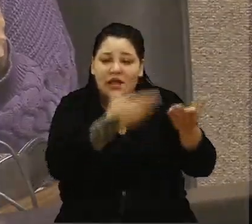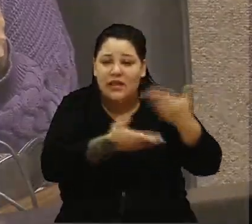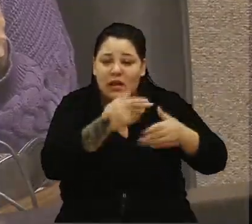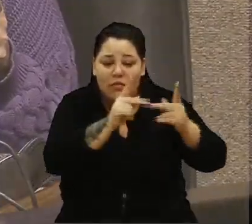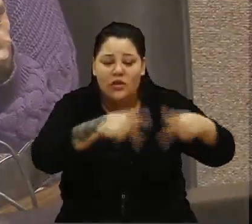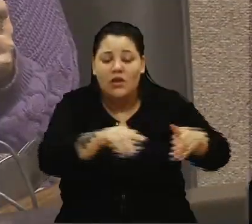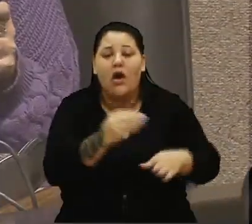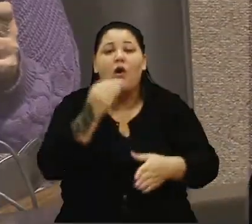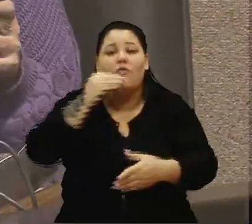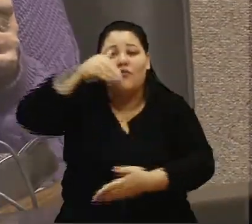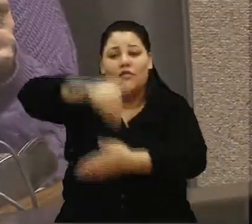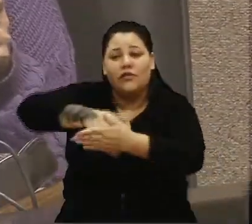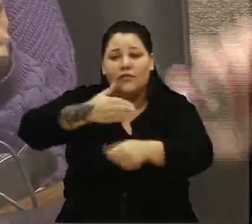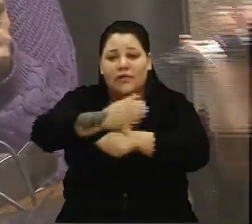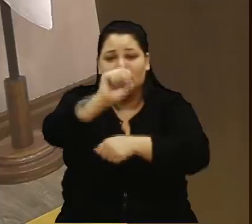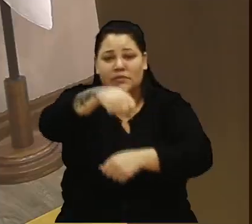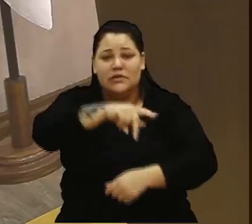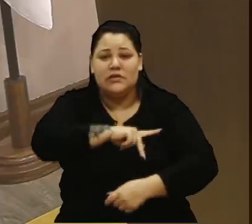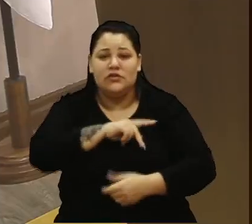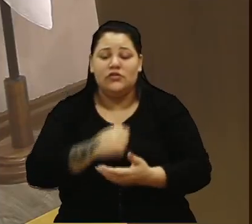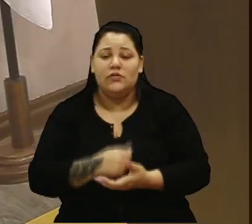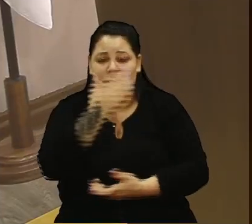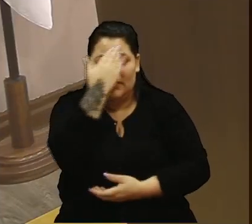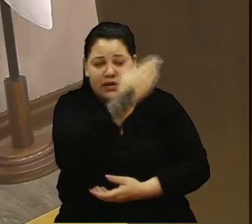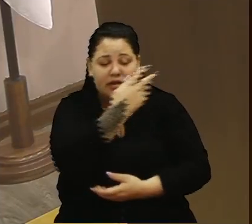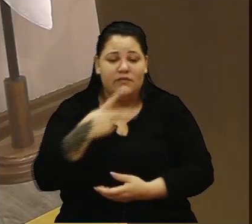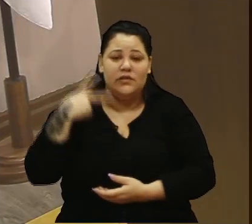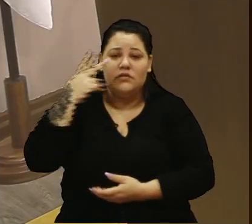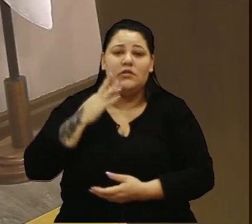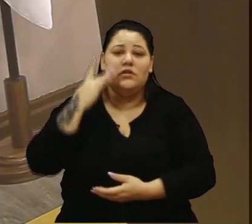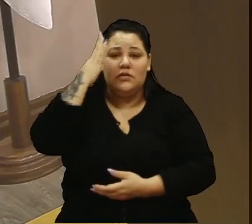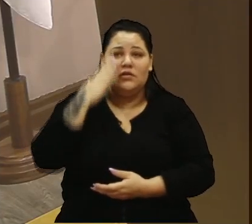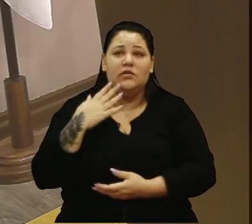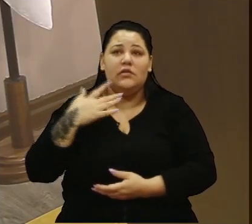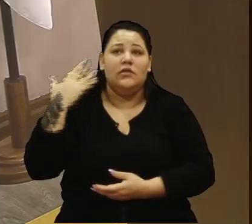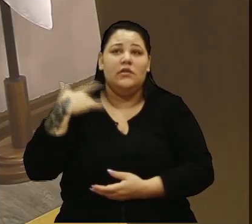Obviamente, votarei favorável, senhor presidente. Obrigado, vereadora Daiane. Com a palavra, a vereadora Andressa Marques.